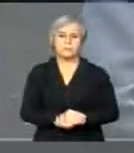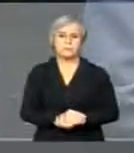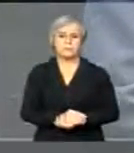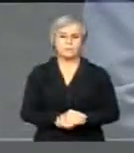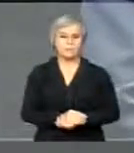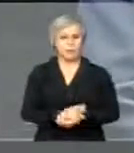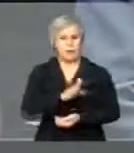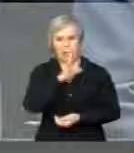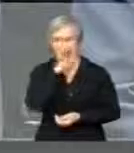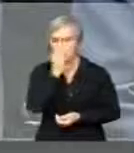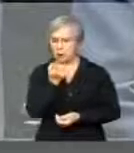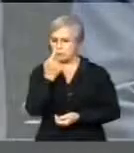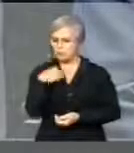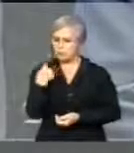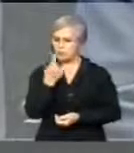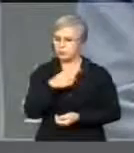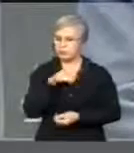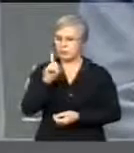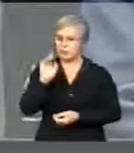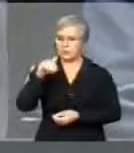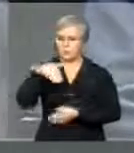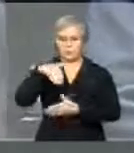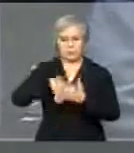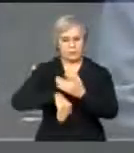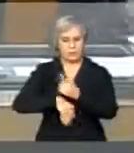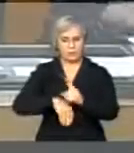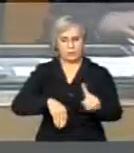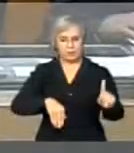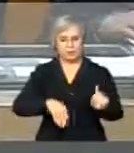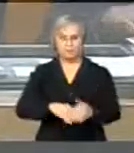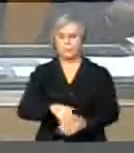física. Portanto, é mais uma jogada do governo para se esconder na sua incompetência de gestão,